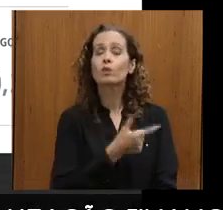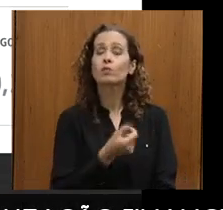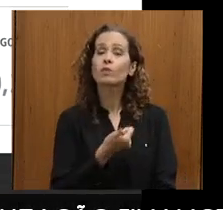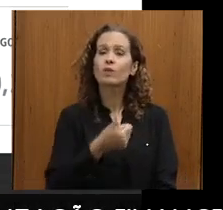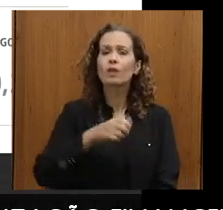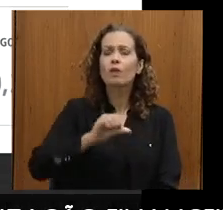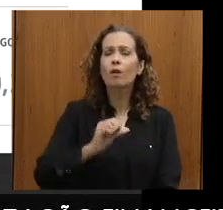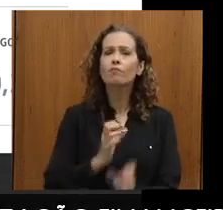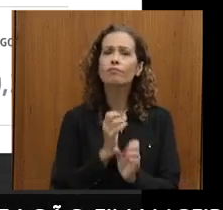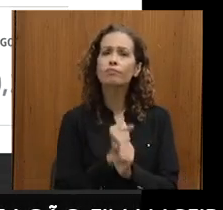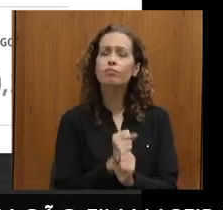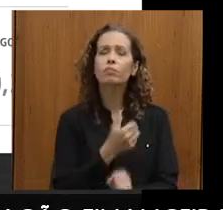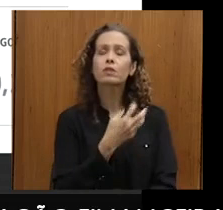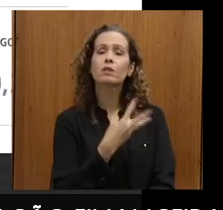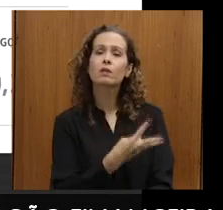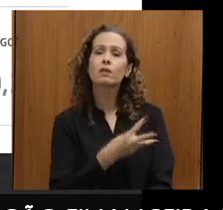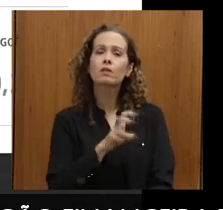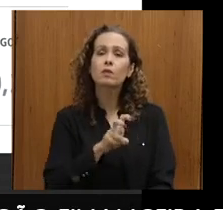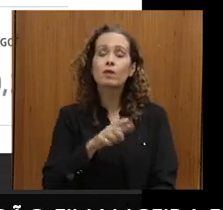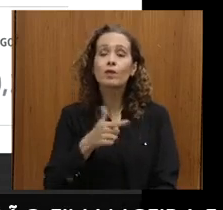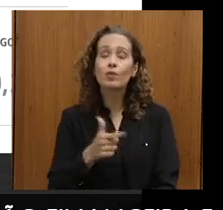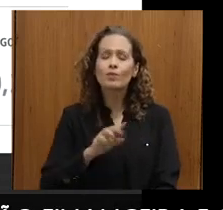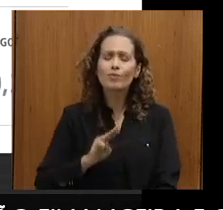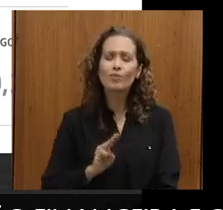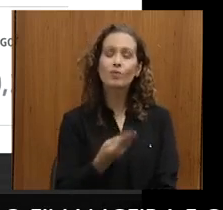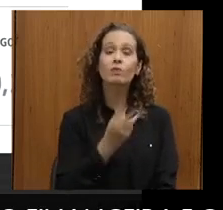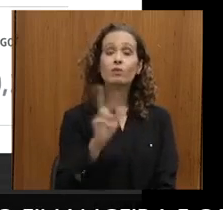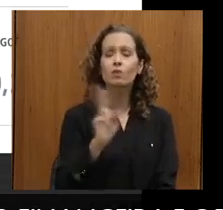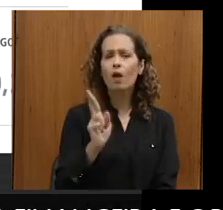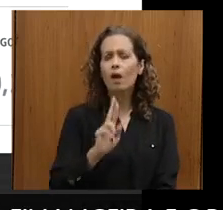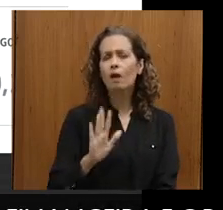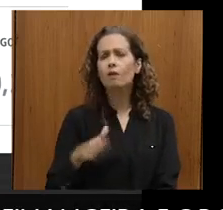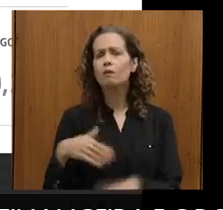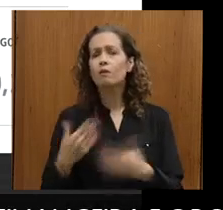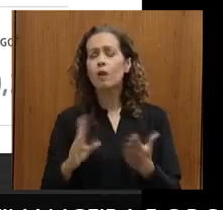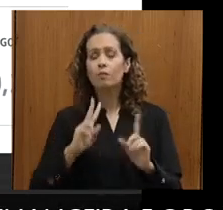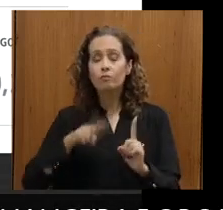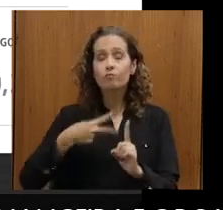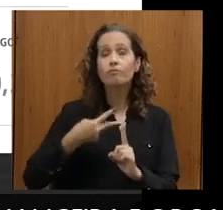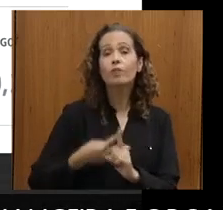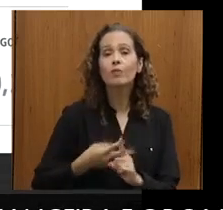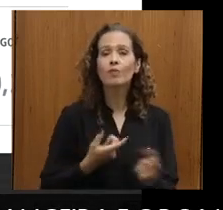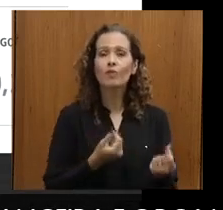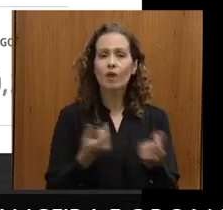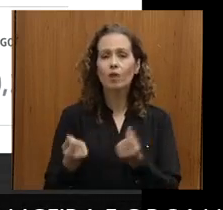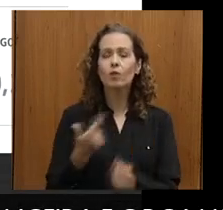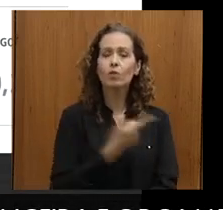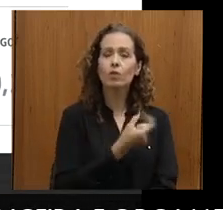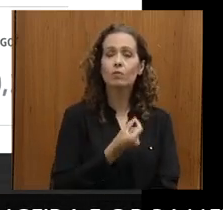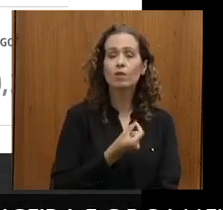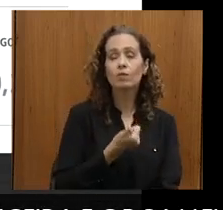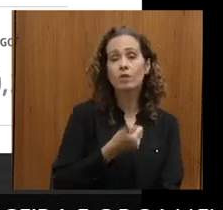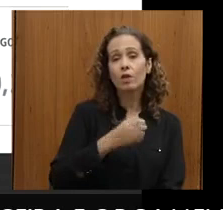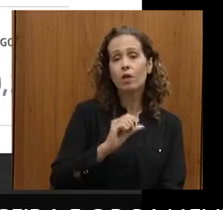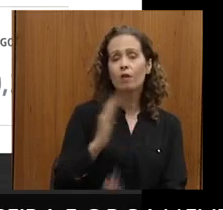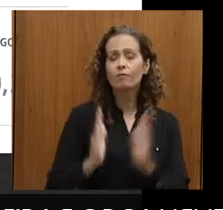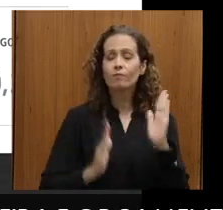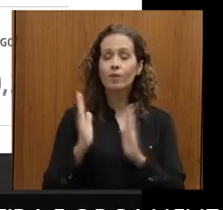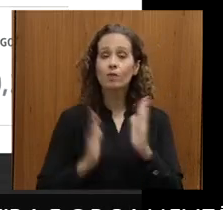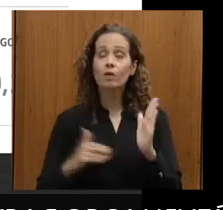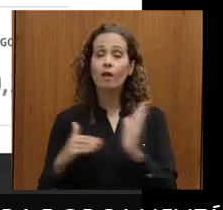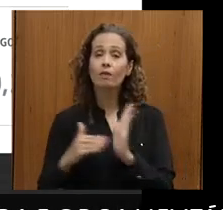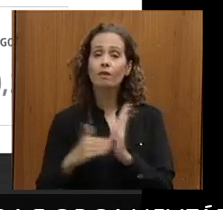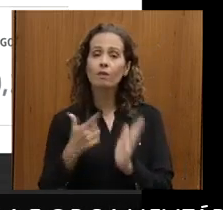352 milhões de reais, ou seja, nós, mais do que dobramos o valor entre 2019 e 2021.